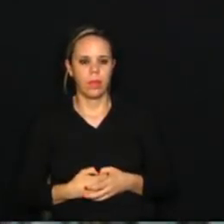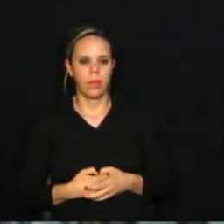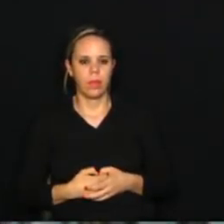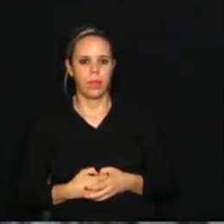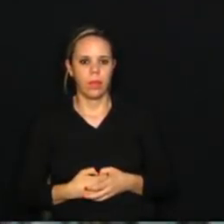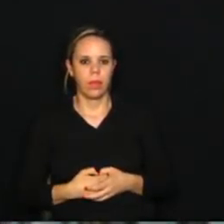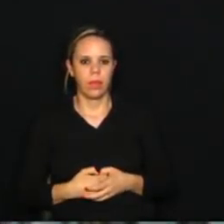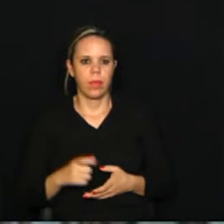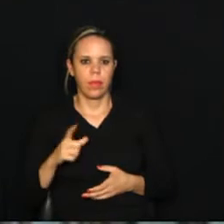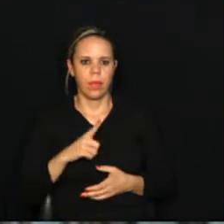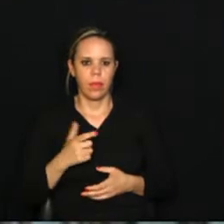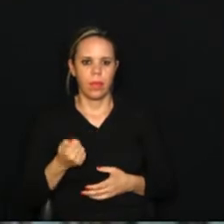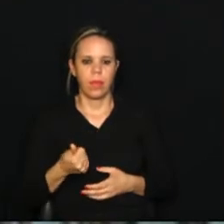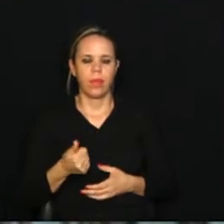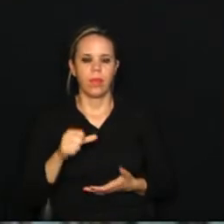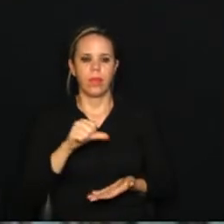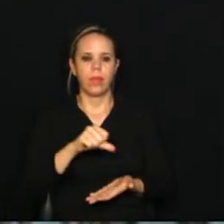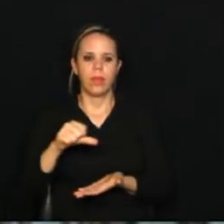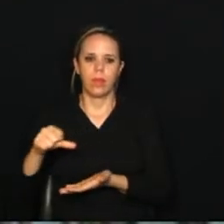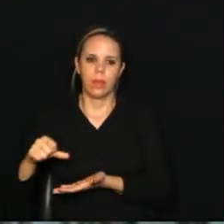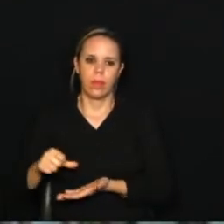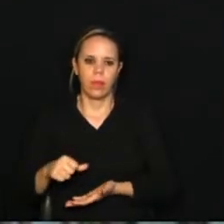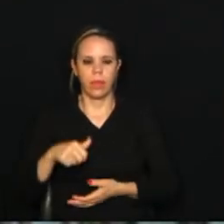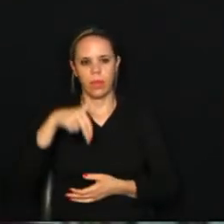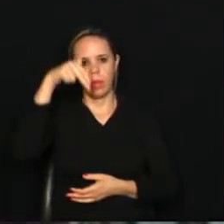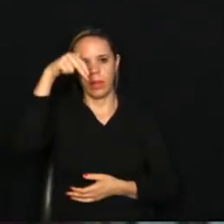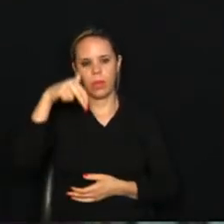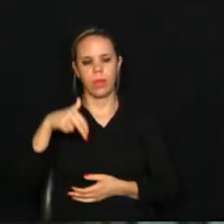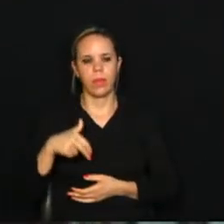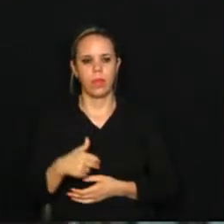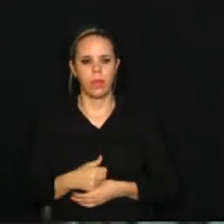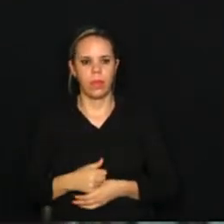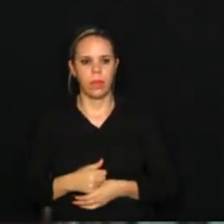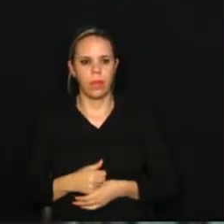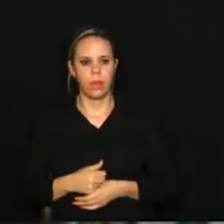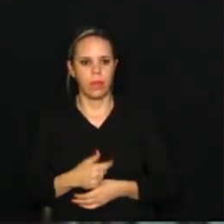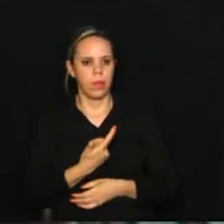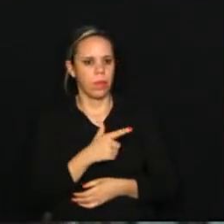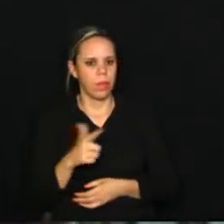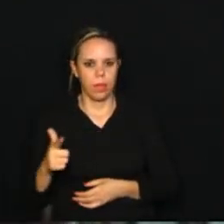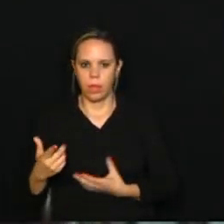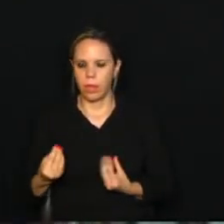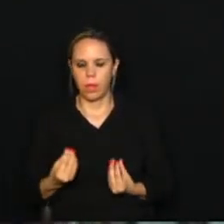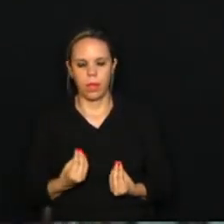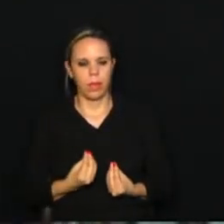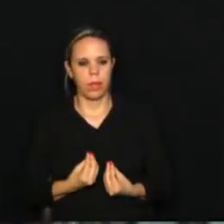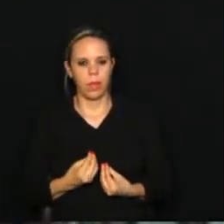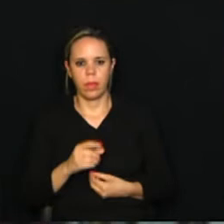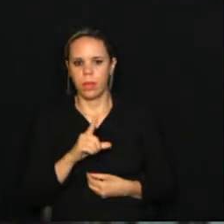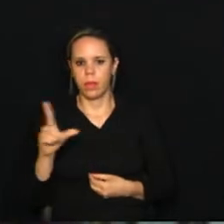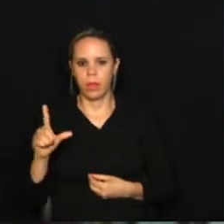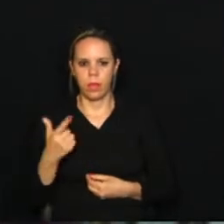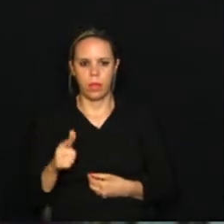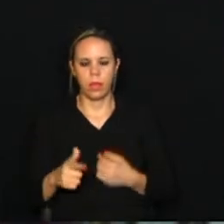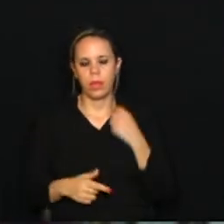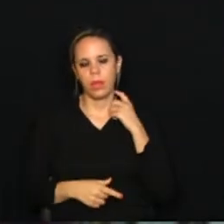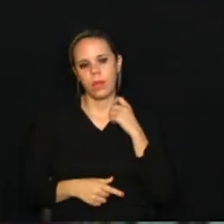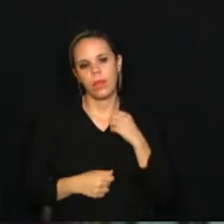Há um pouco também na região norte, praticamente não há muito na leste, que